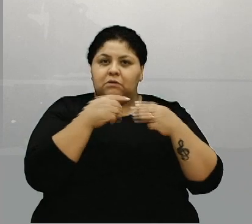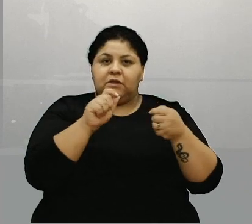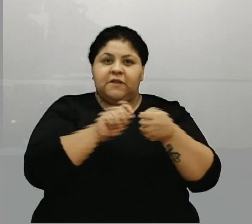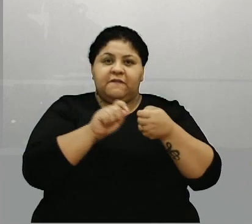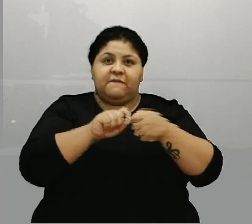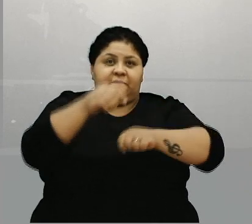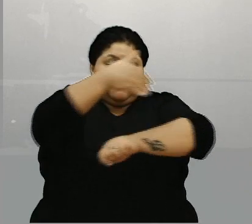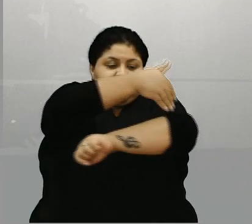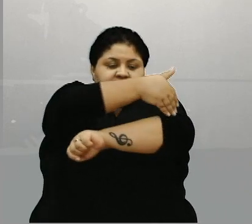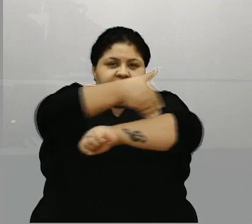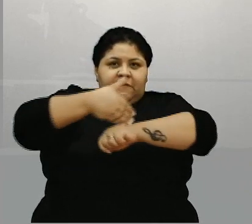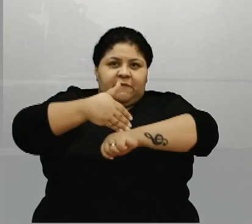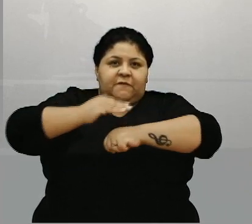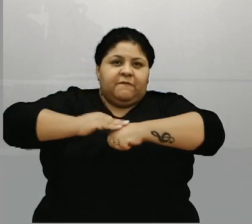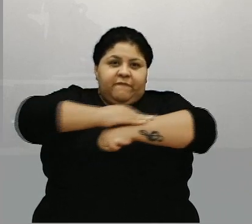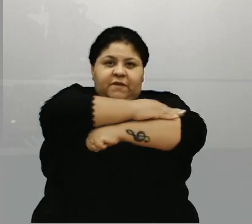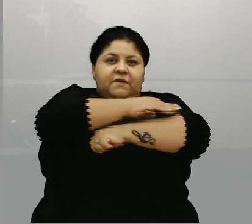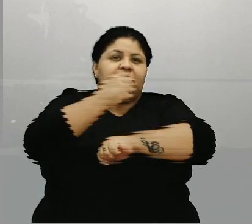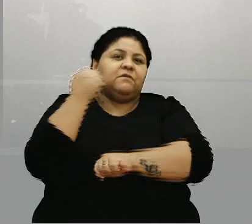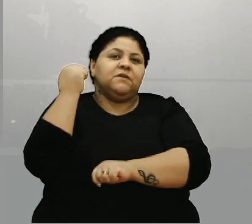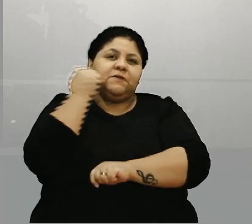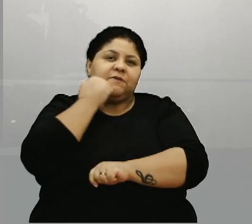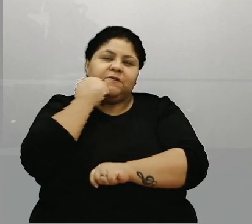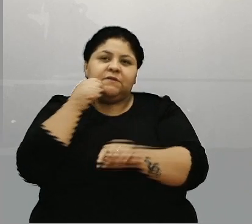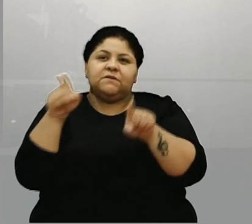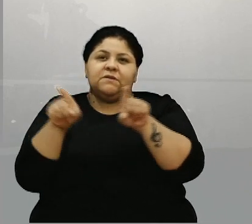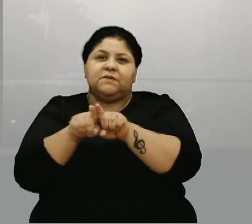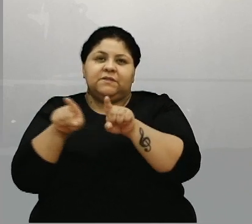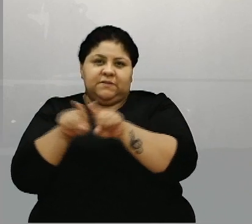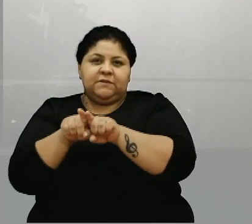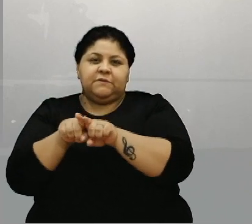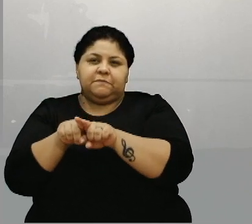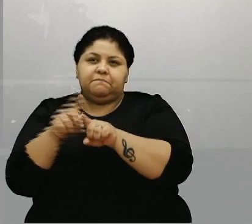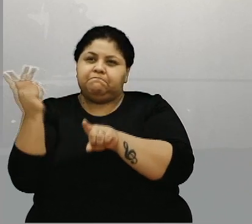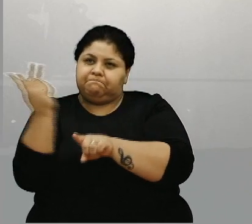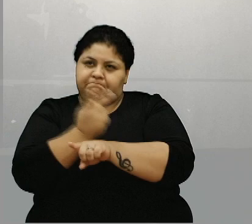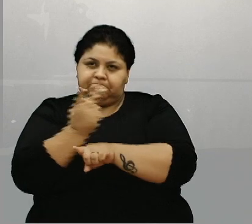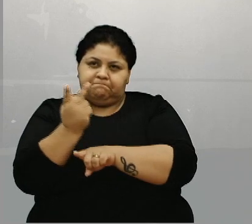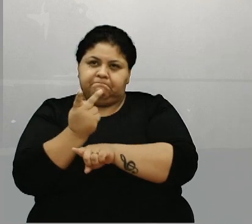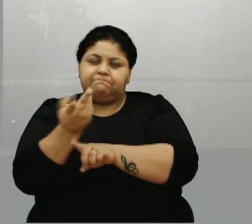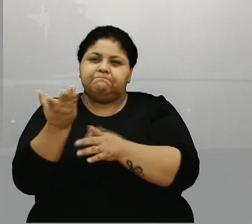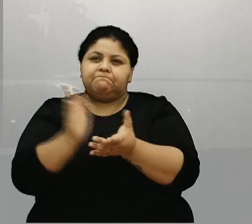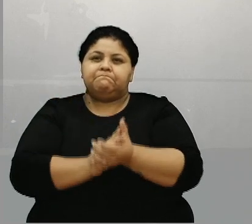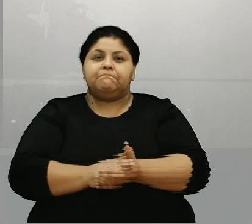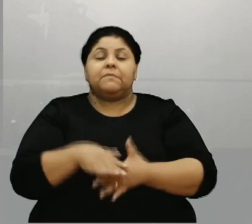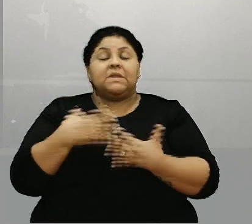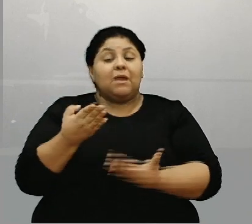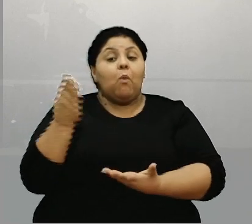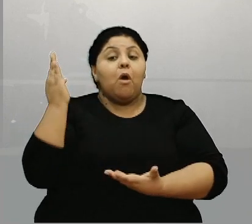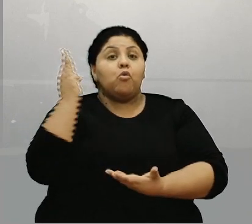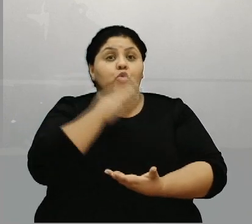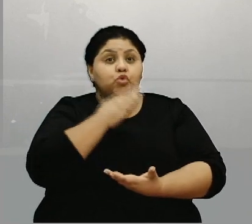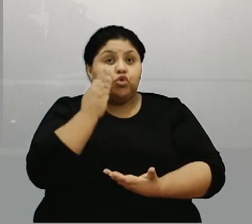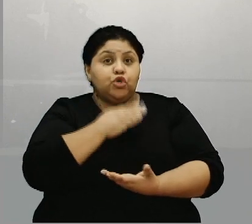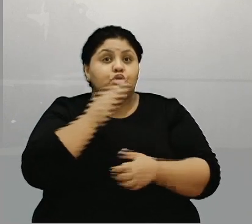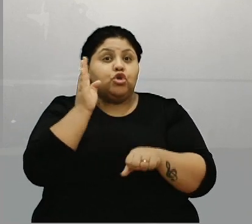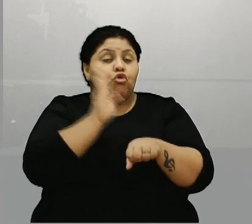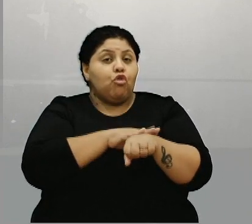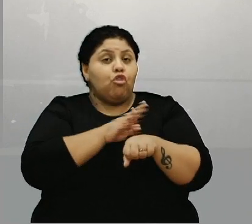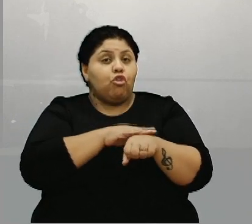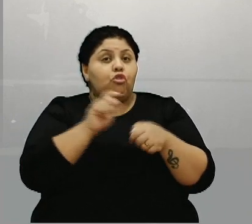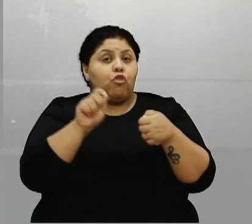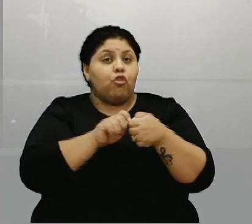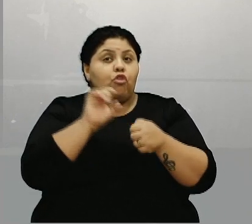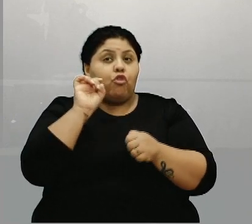asfalto, equipamento que trabalha com a parte de britador. Então, é urgente, no momento está feito